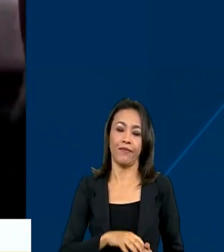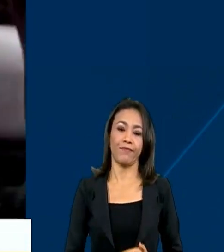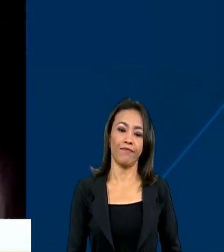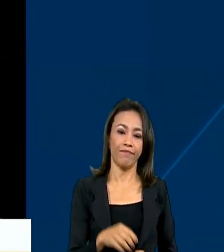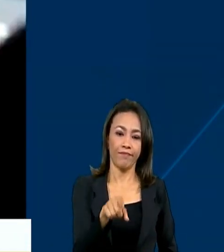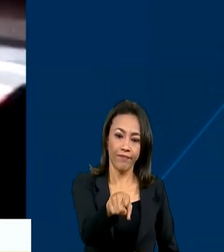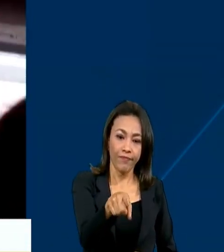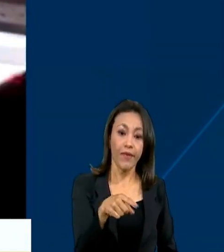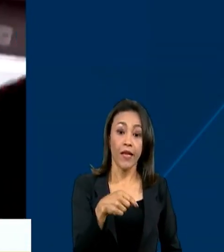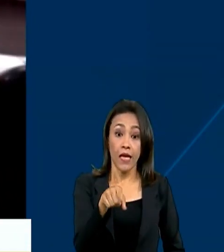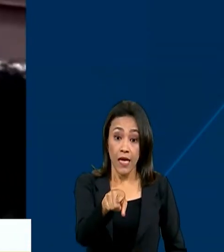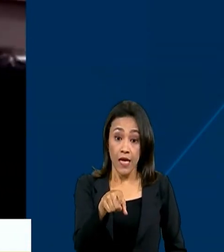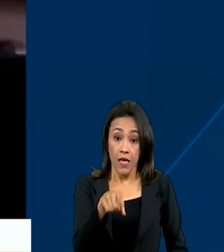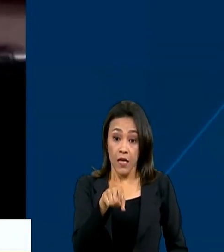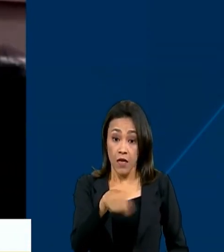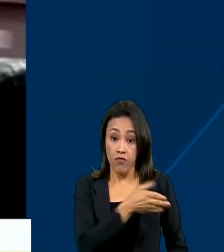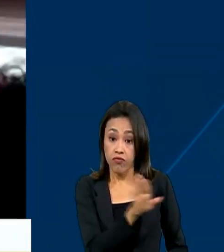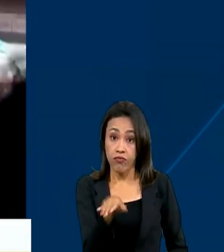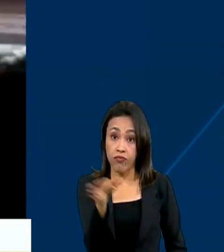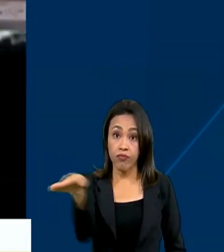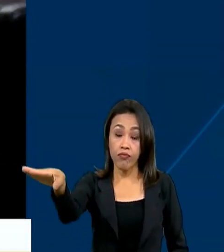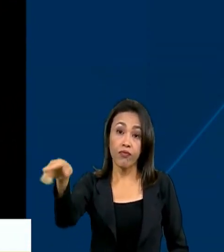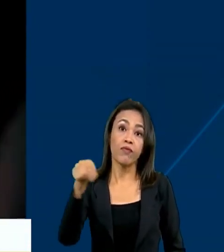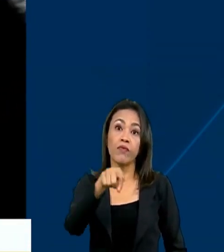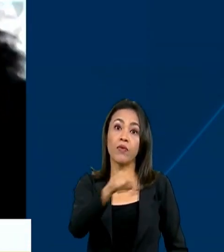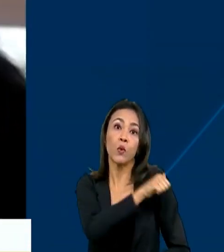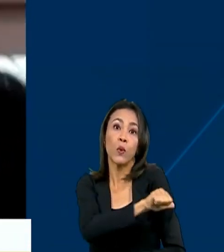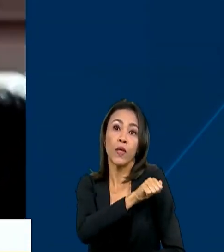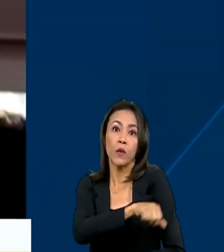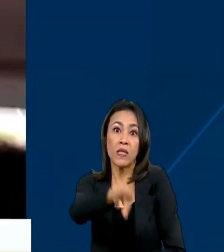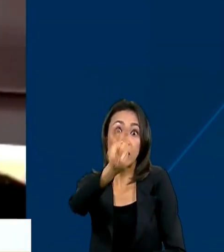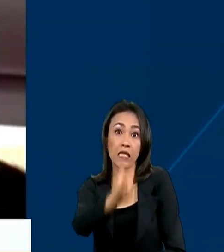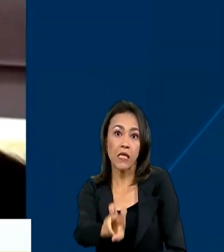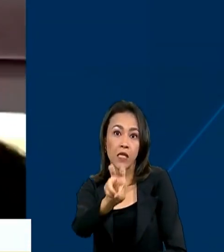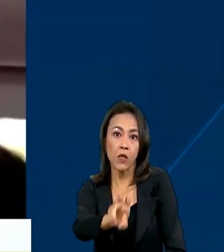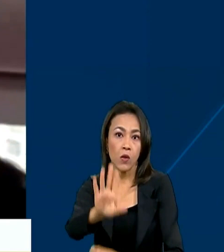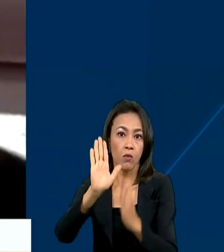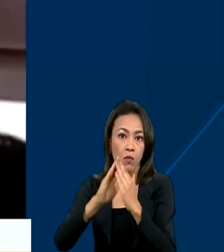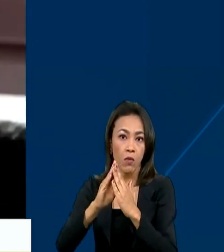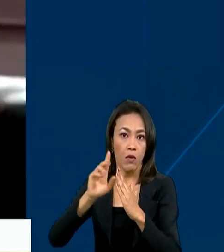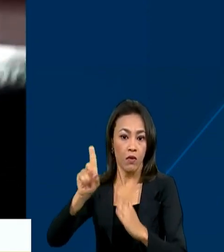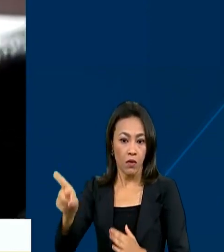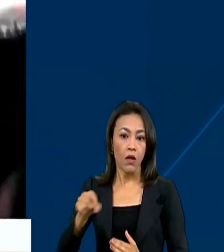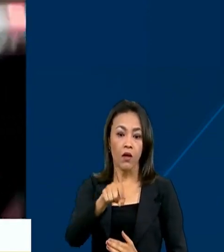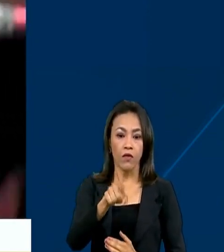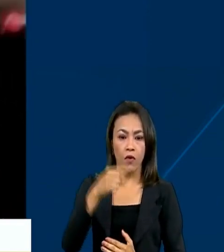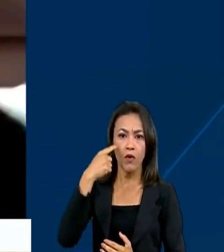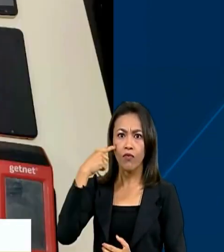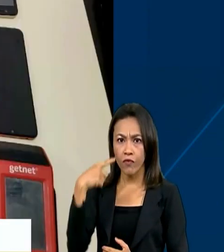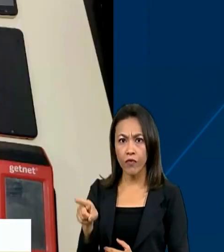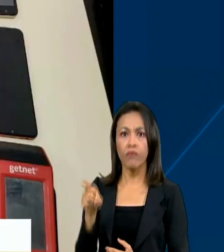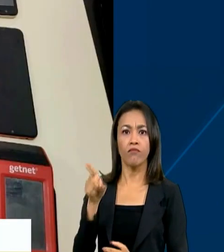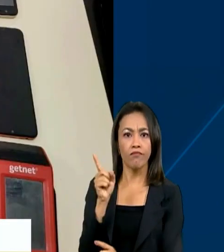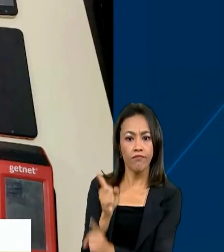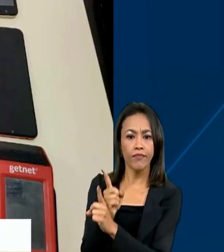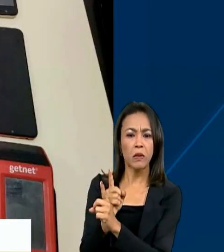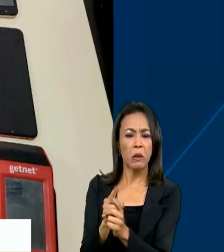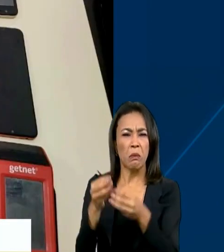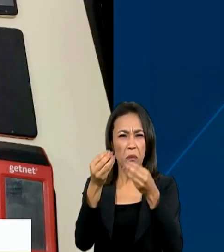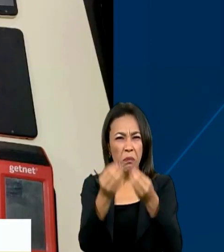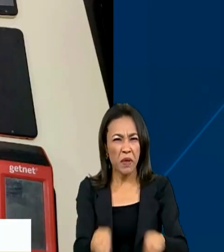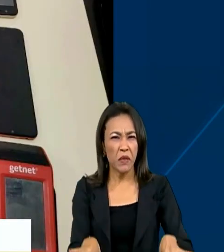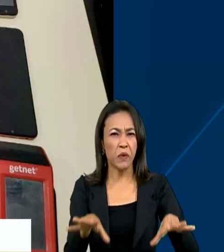brasiliense percorre as ruas do Rio porque 5 vítimas da quadrilha estão aqui e os criminosos foram identificados lá. Os